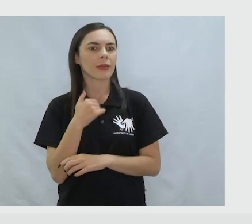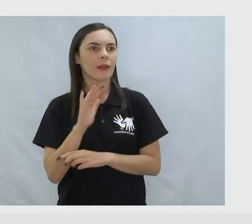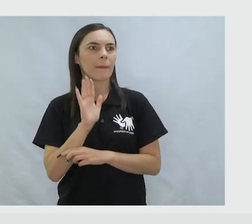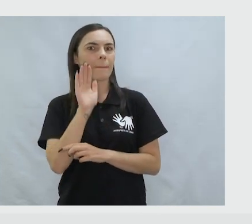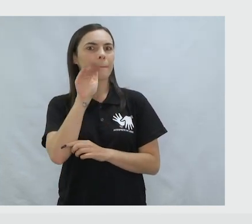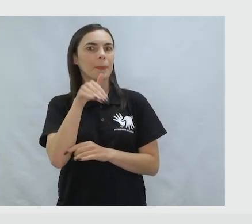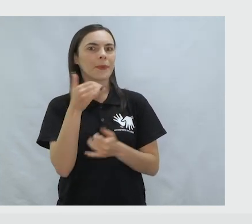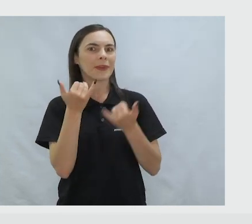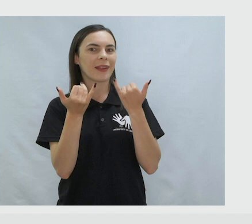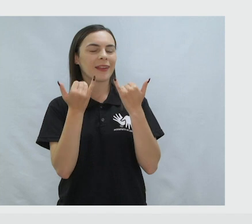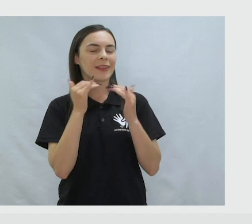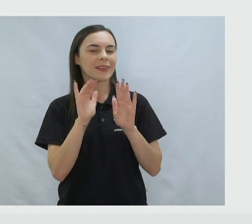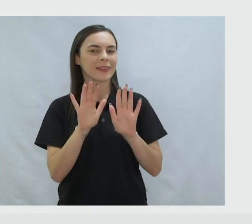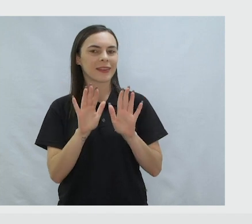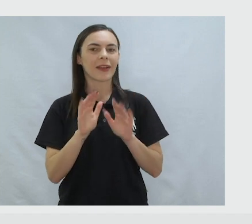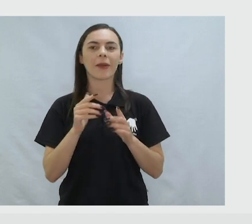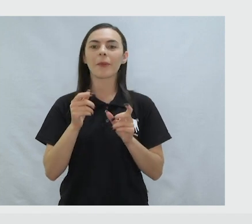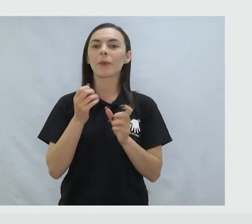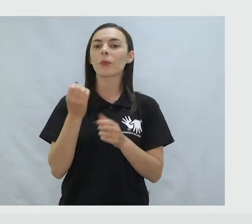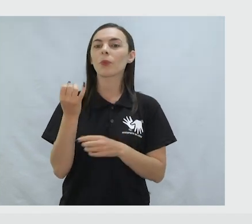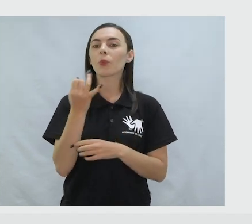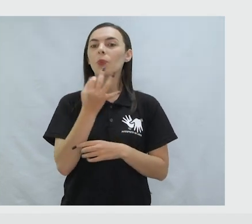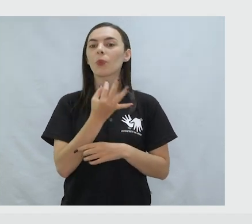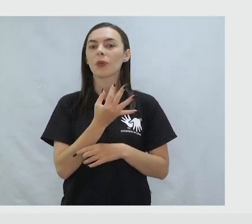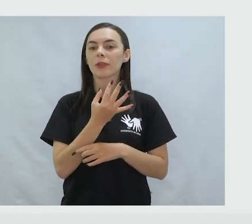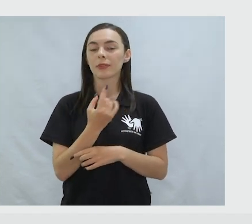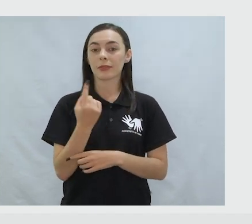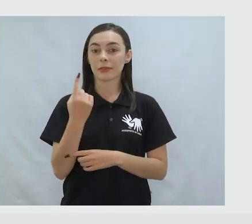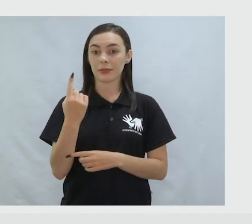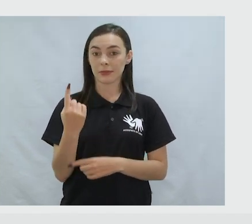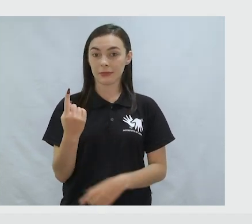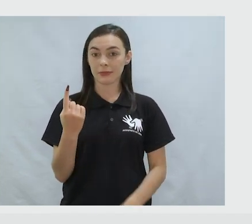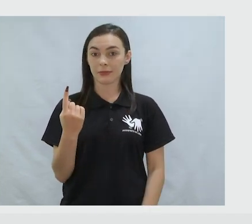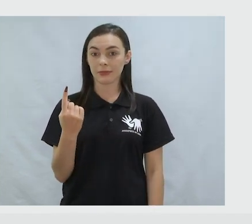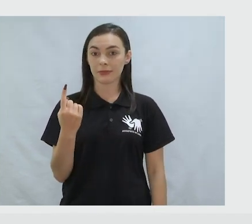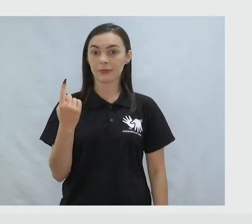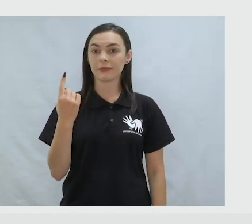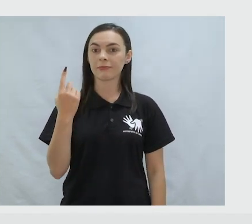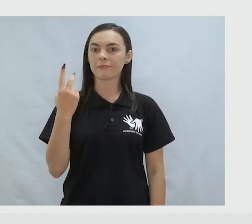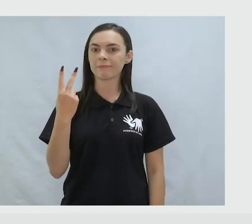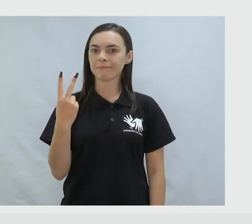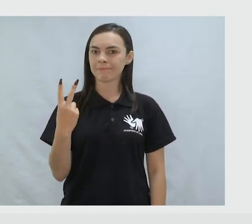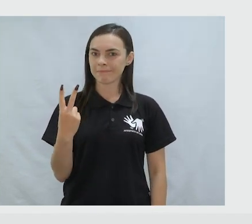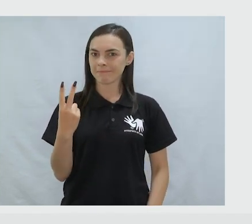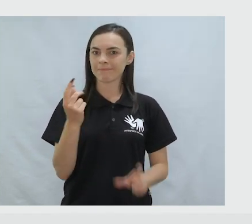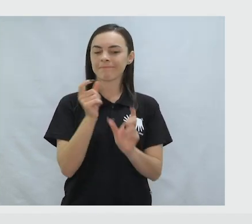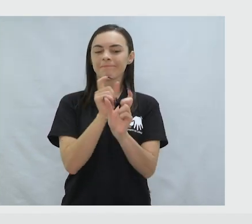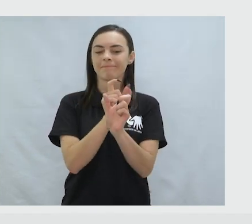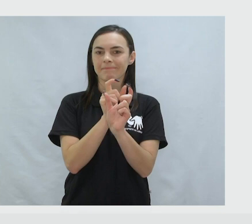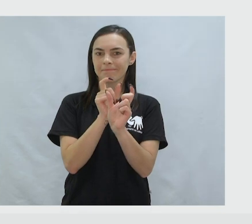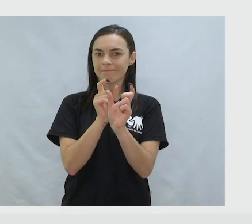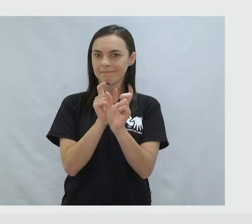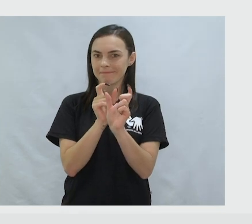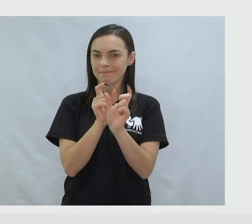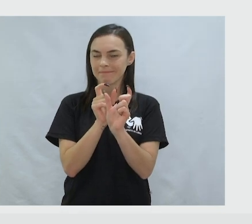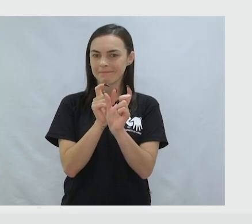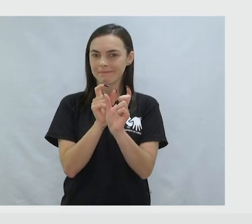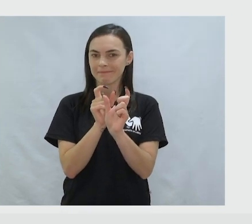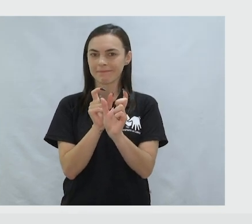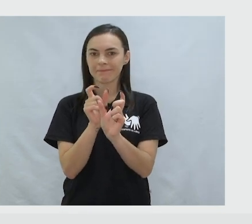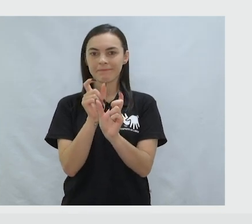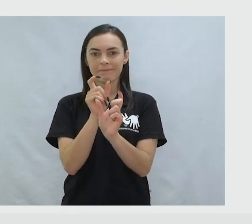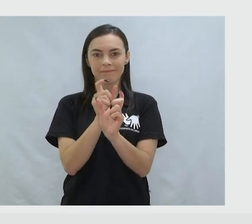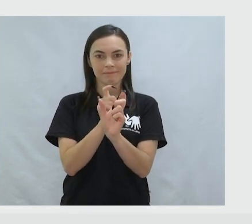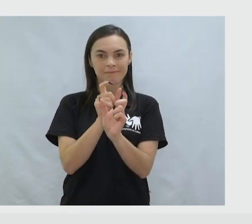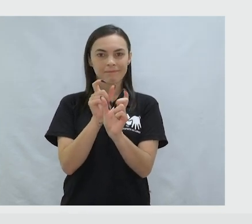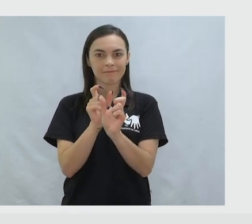já estava pulando, viu só? Então, vamos ver o número de sílabas. Uma sílaba e duas